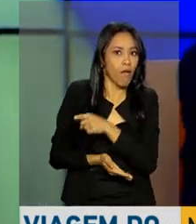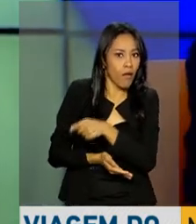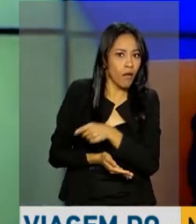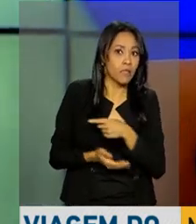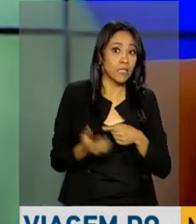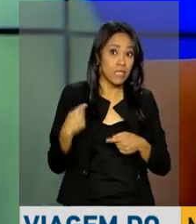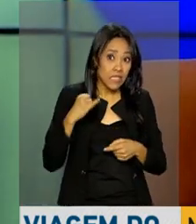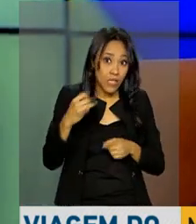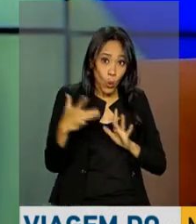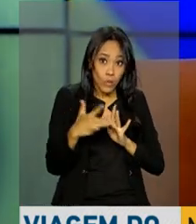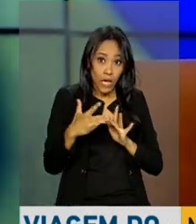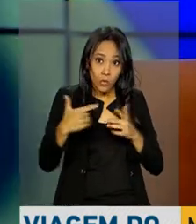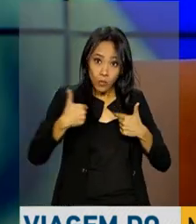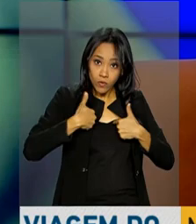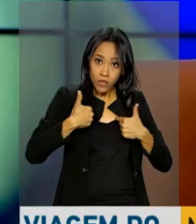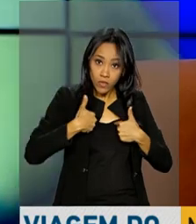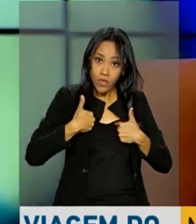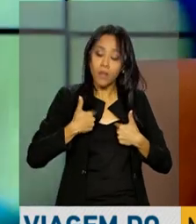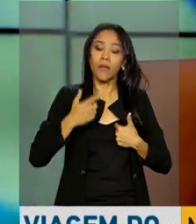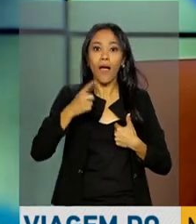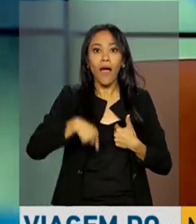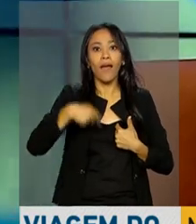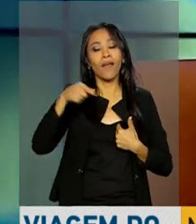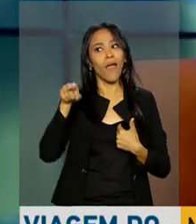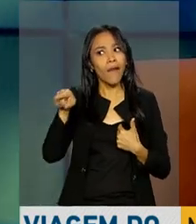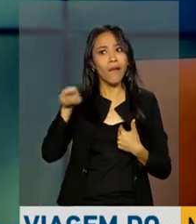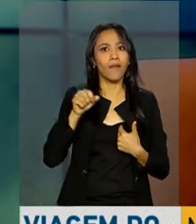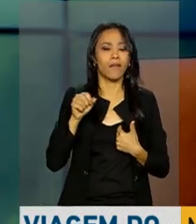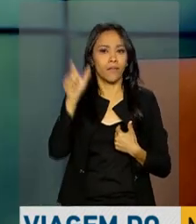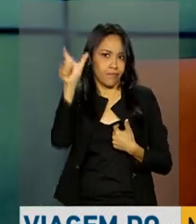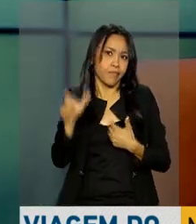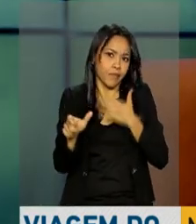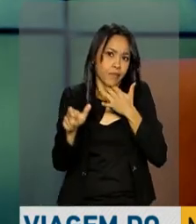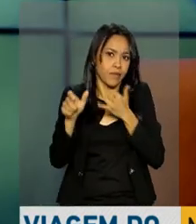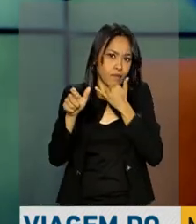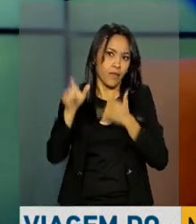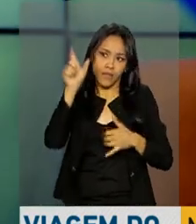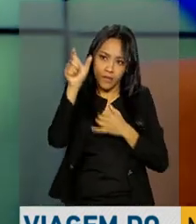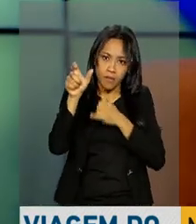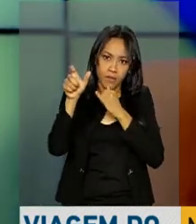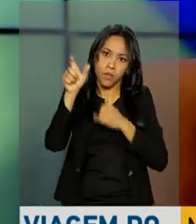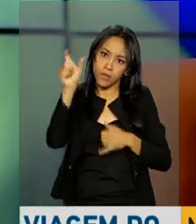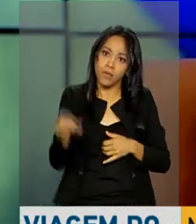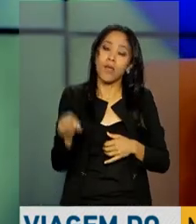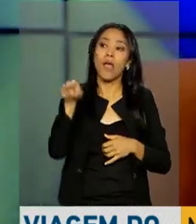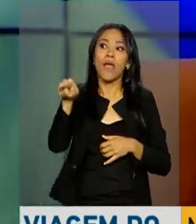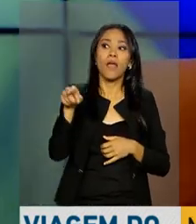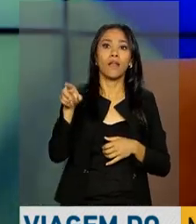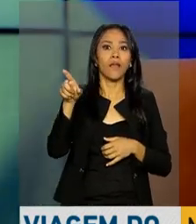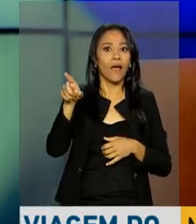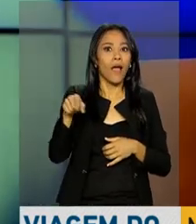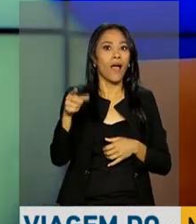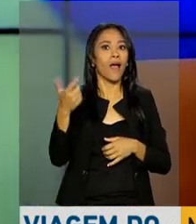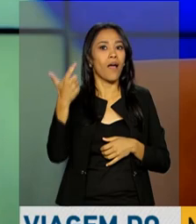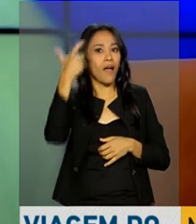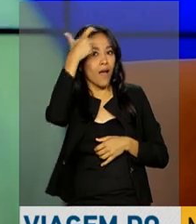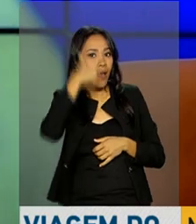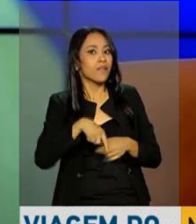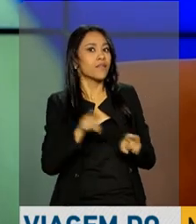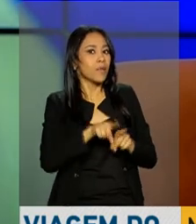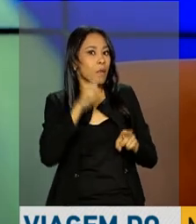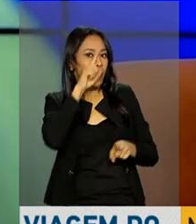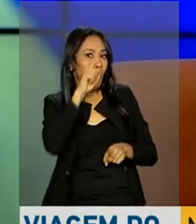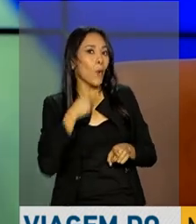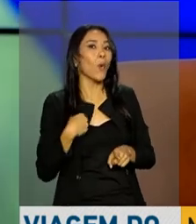tiveram contato contigo ao longo do tempo, se teve este contato, é porque o outro também é